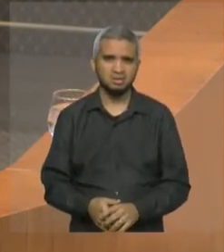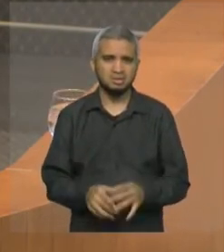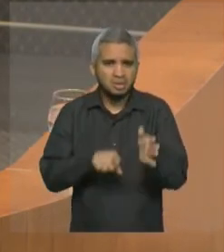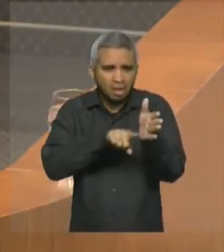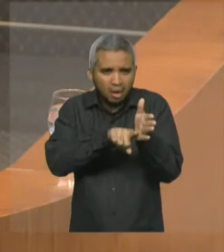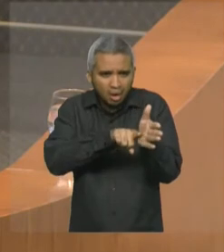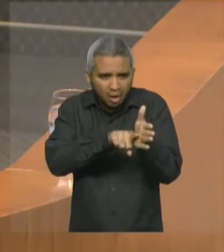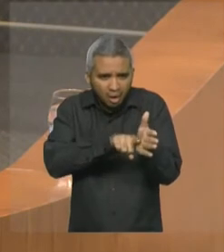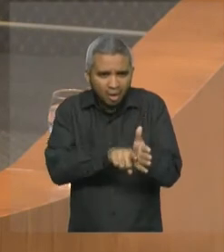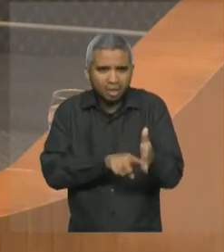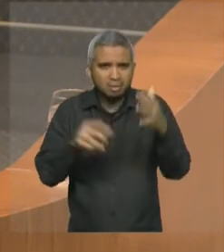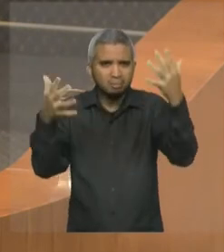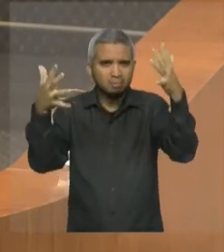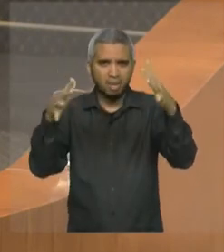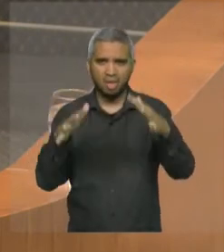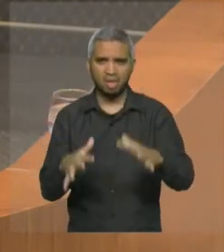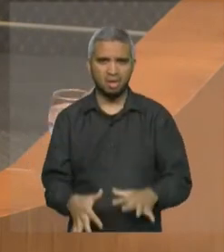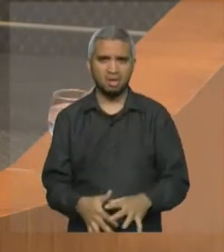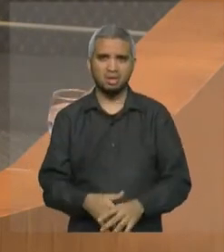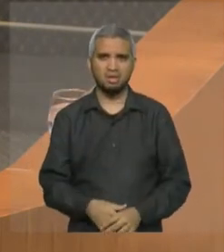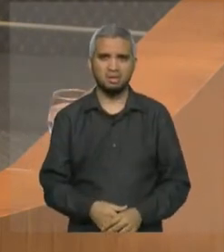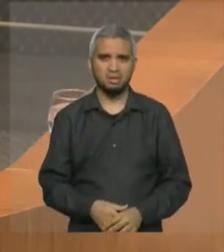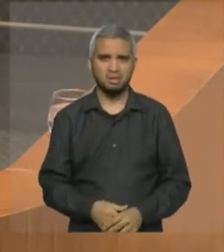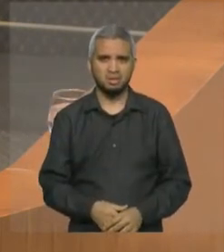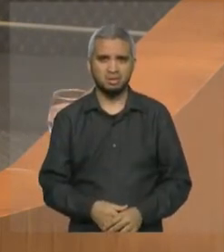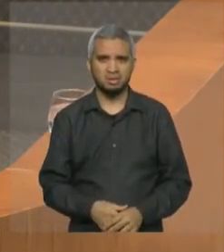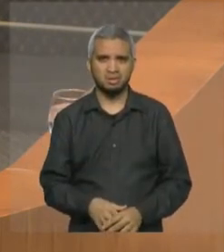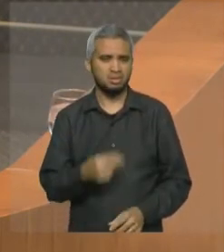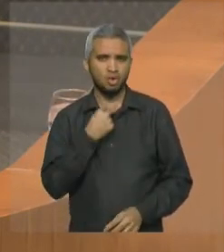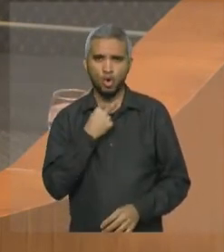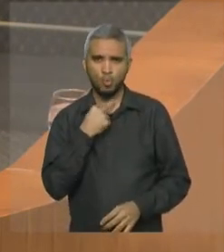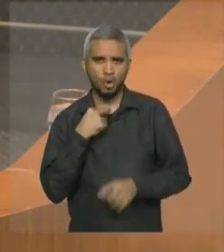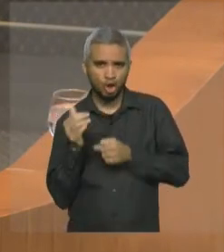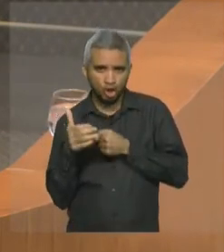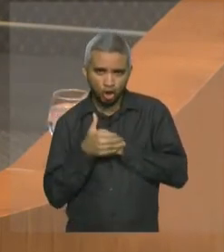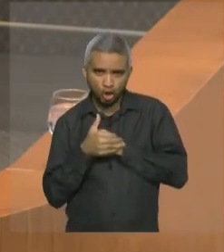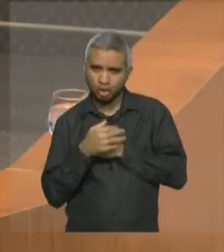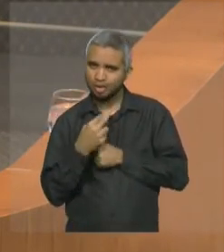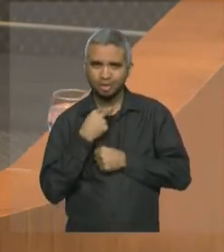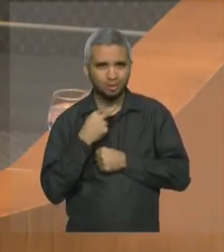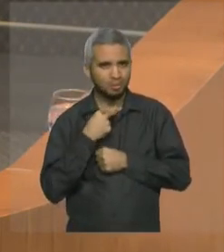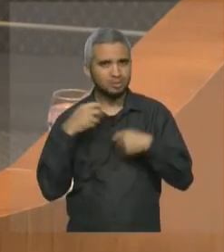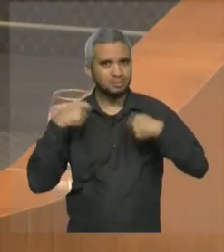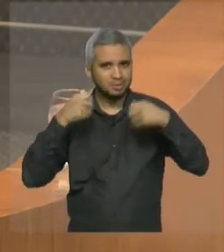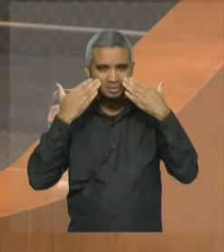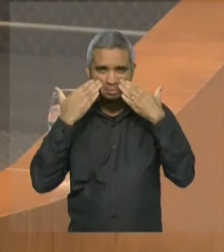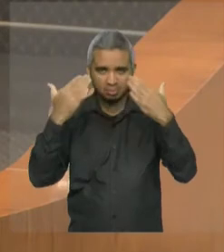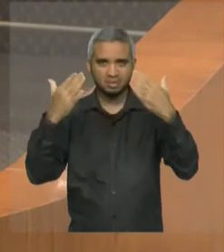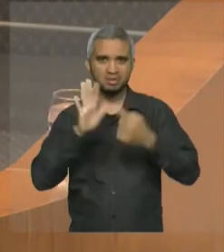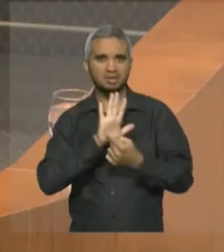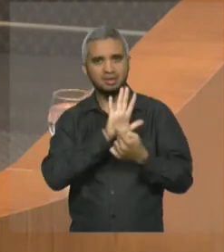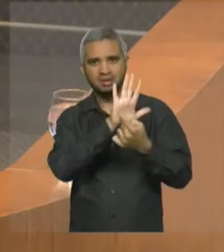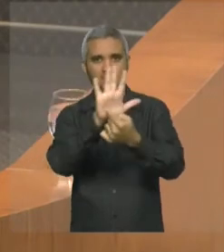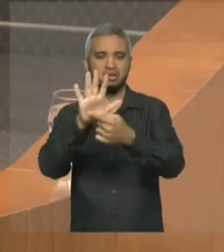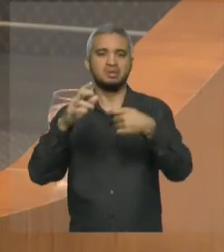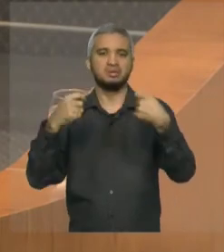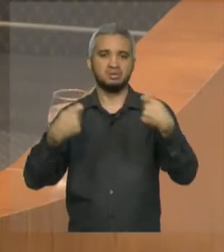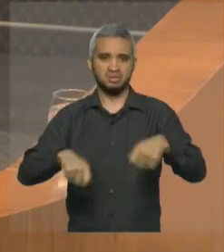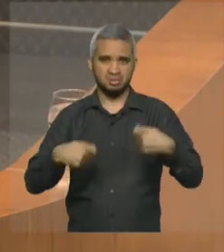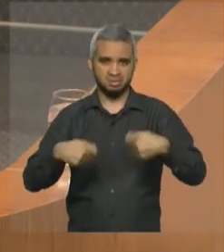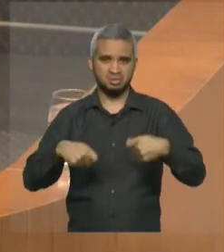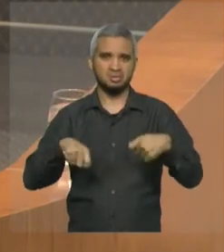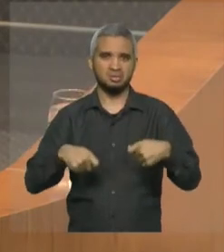pesquisas. Não tem como incubar, não tem como velar, porque são retratos, na verdade, que já extrapola qualquer tipo